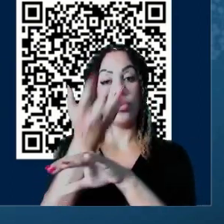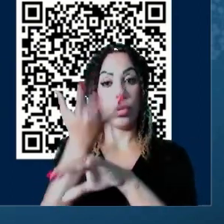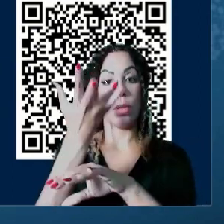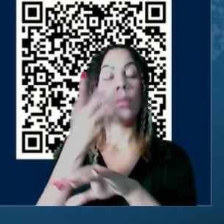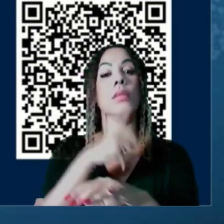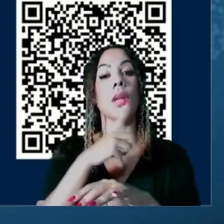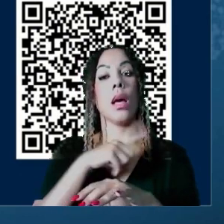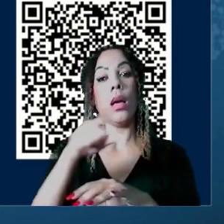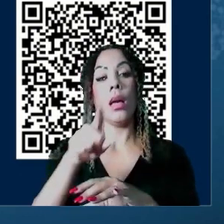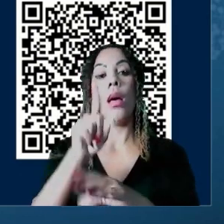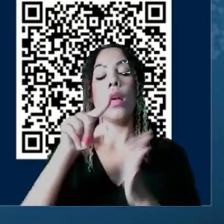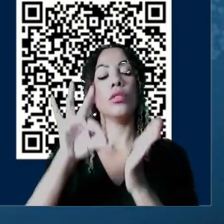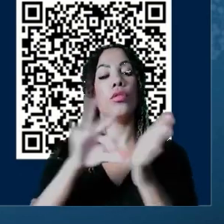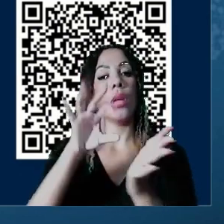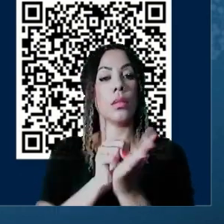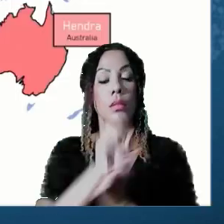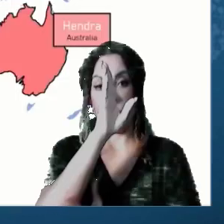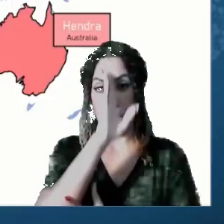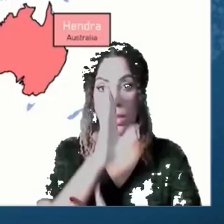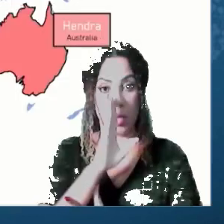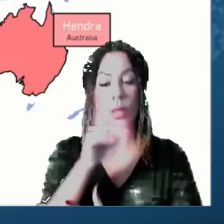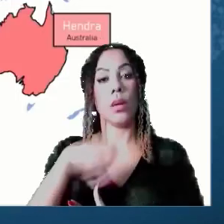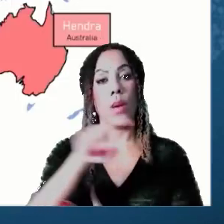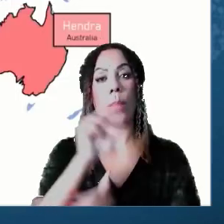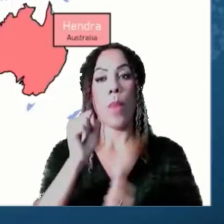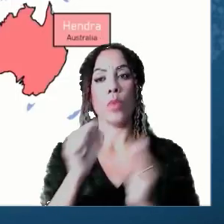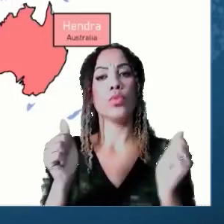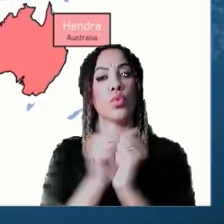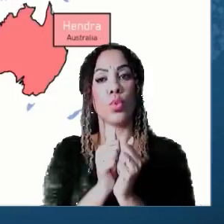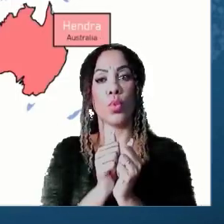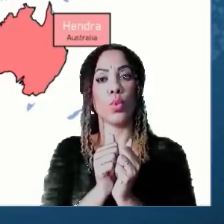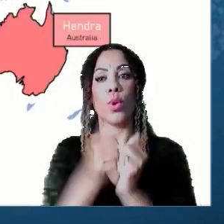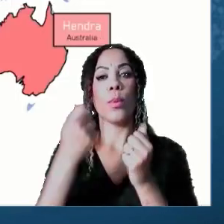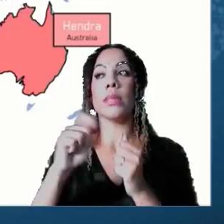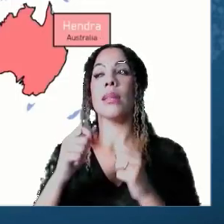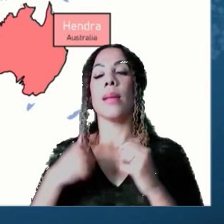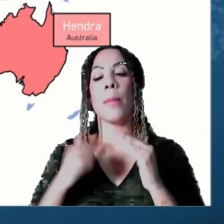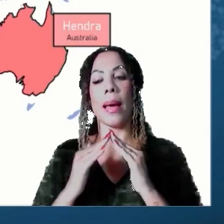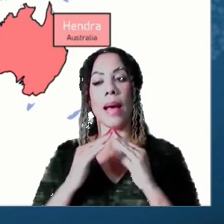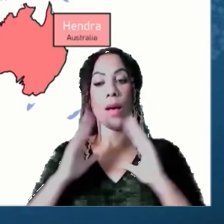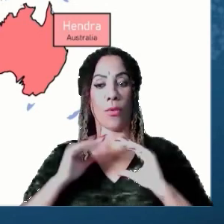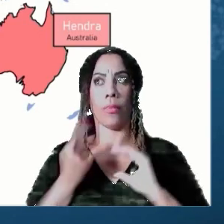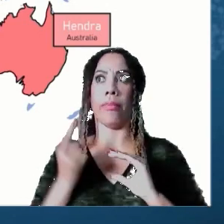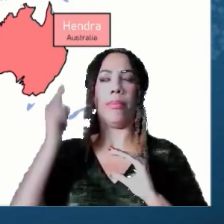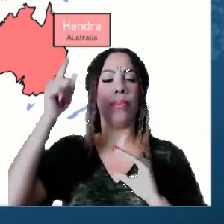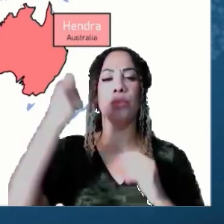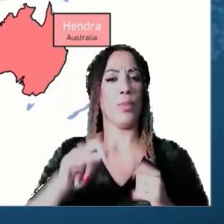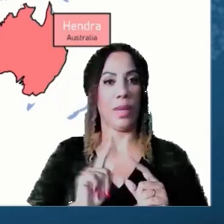registro gratuito, você pode unir-se a nós sem sair do conforto do seu lar.